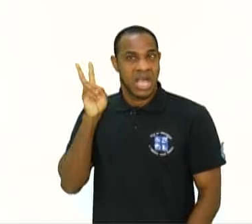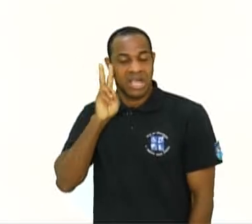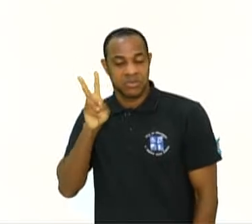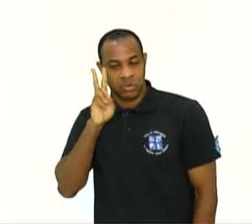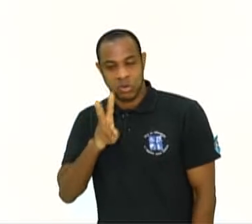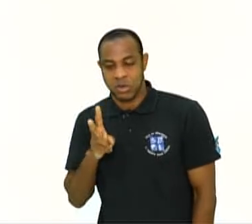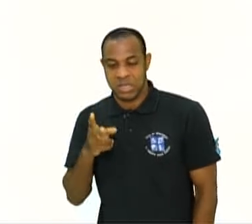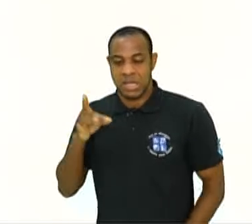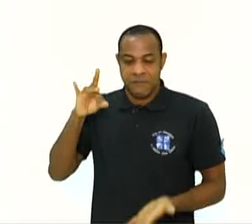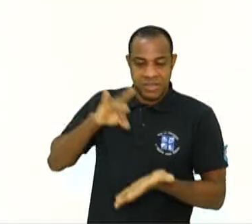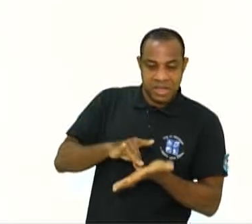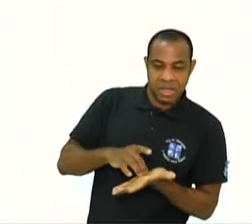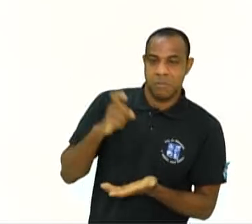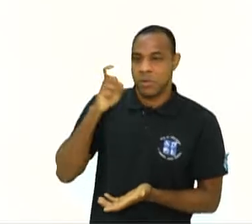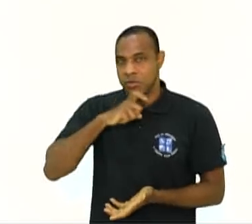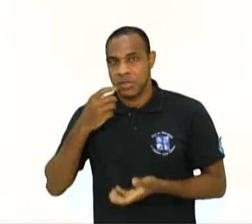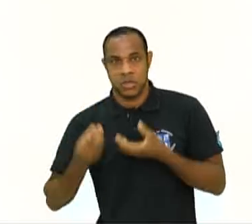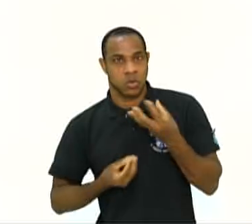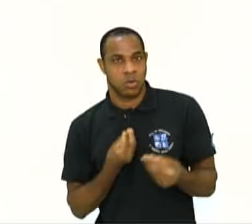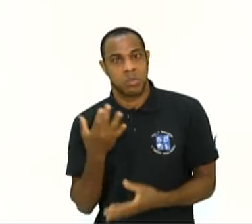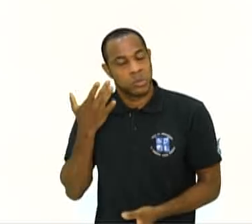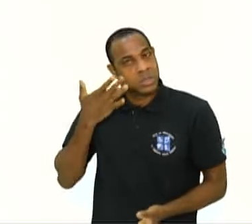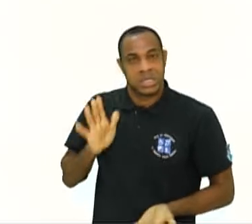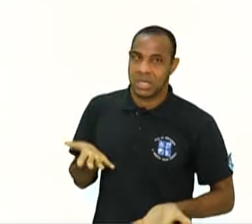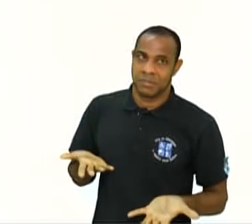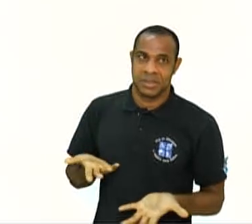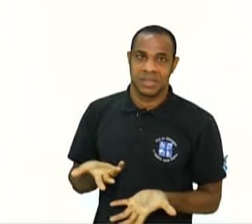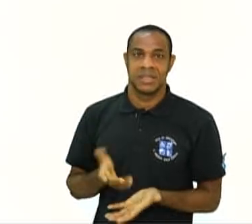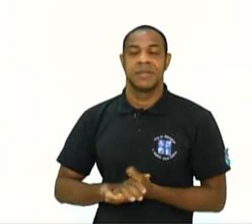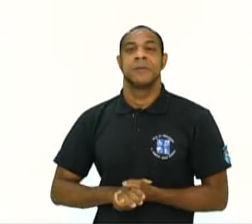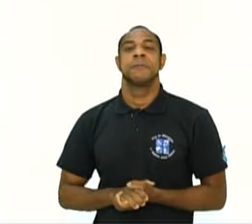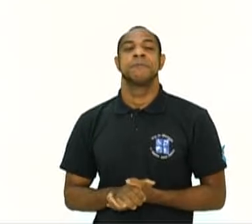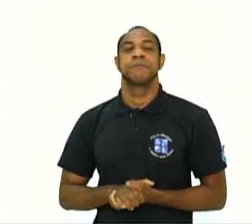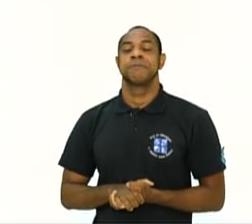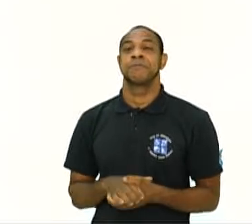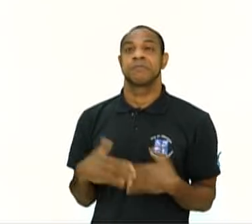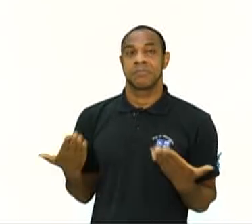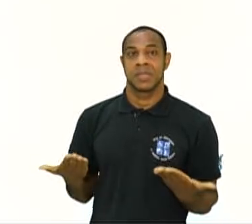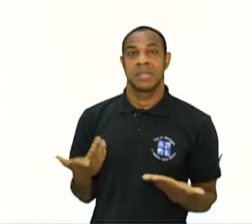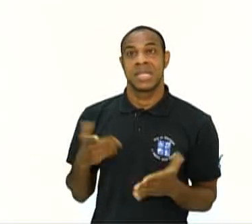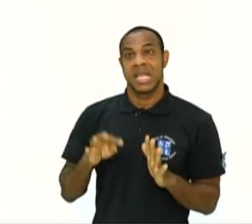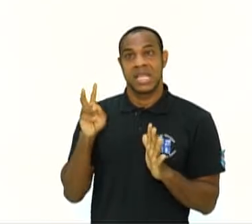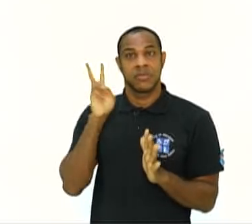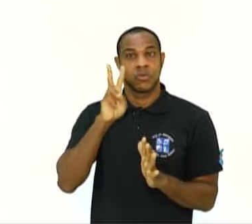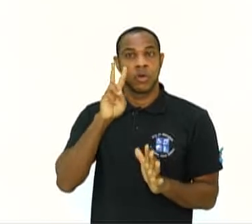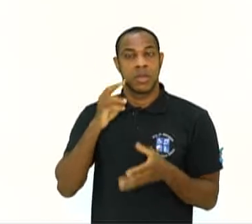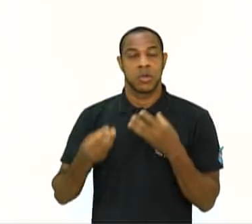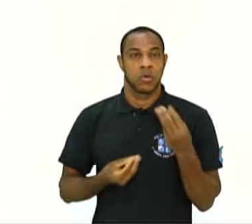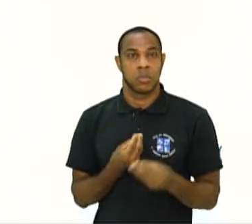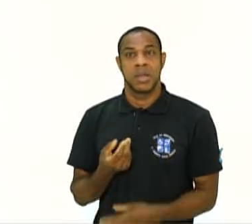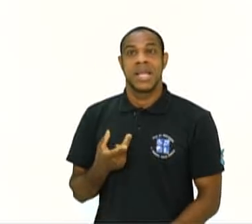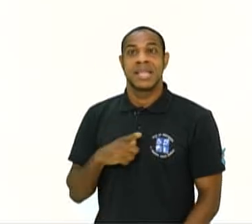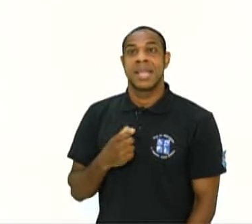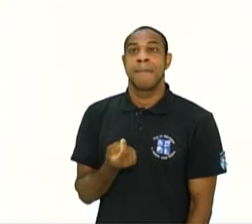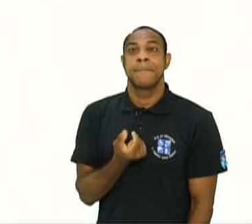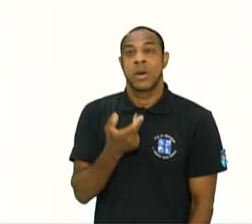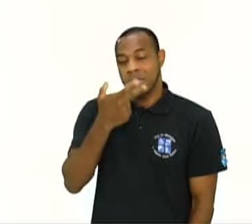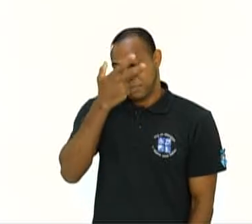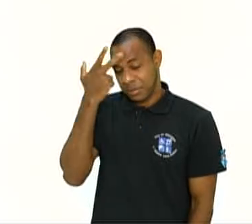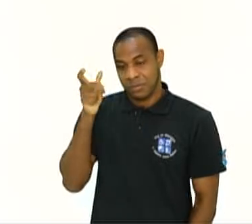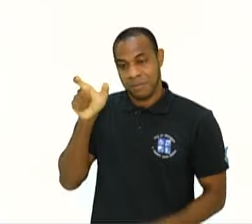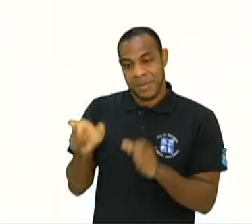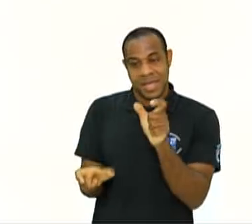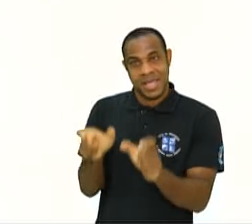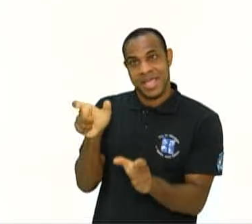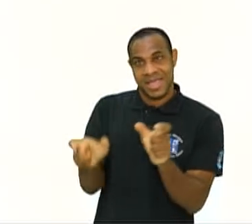tem eventos ali que aconteça, que defina que realmente aconteceu. Nessas histórias, há poucos personagens, o